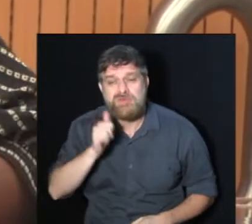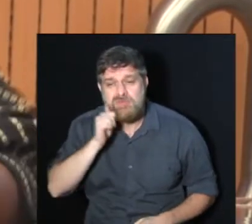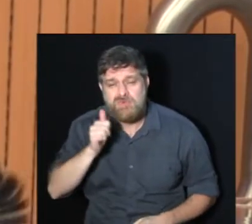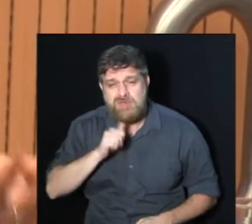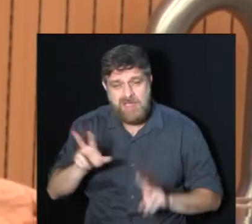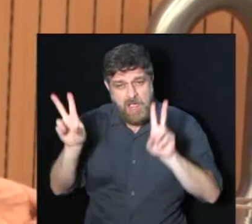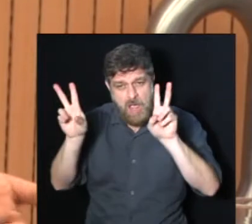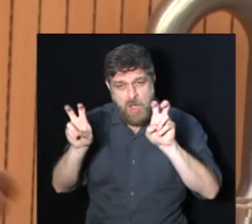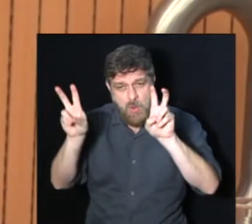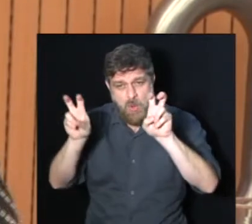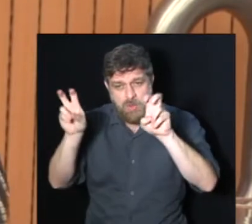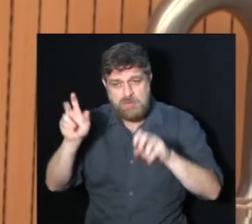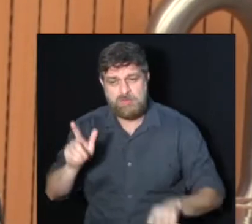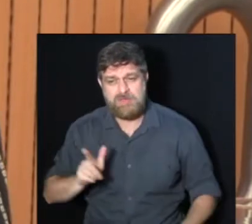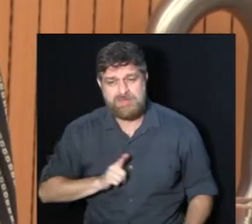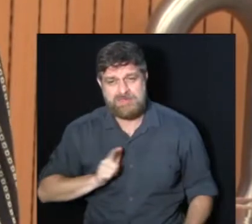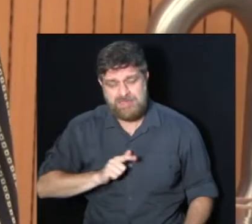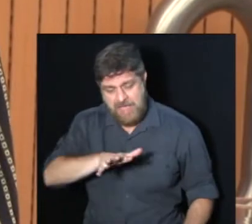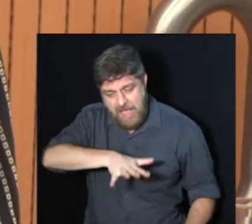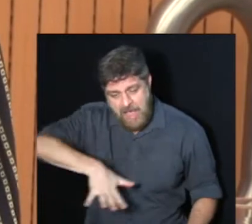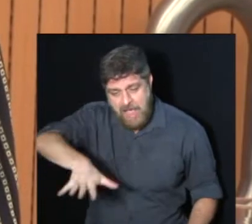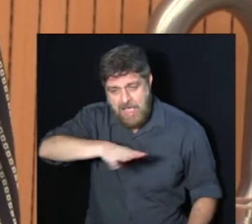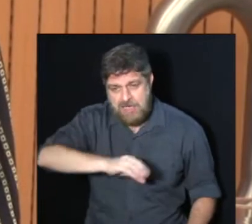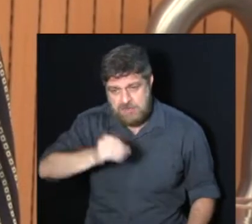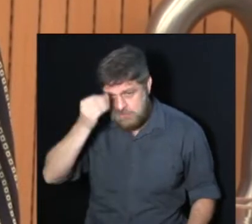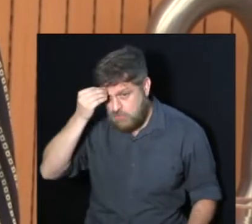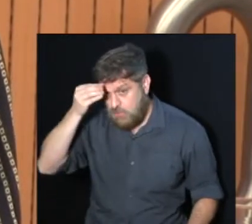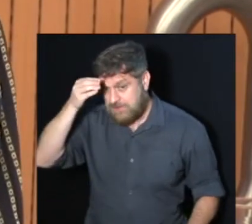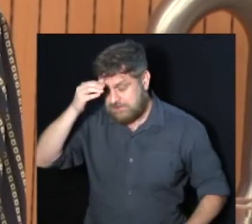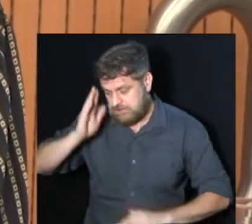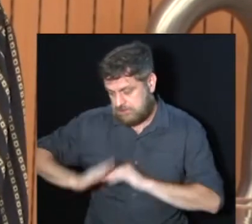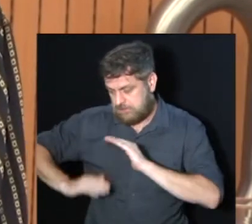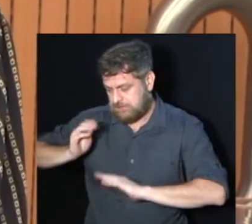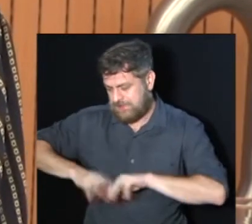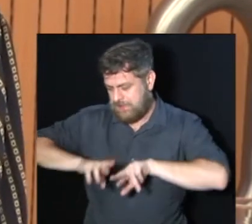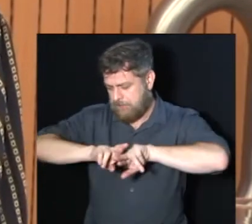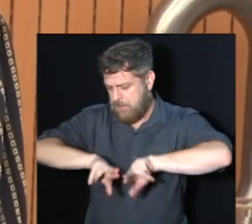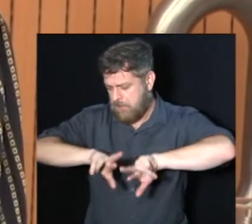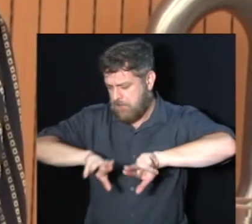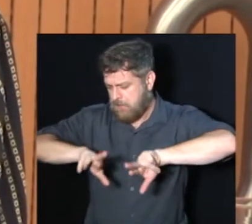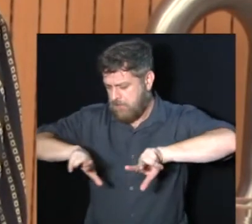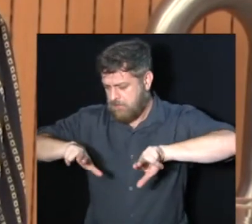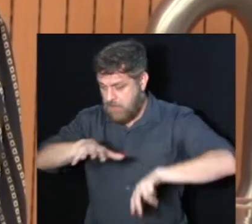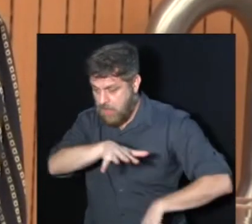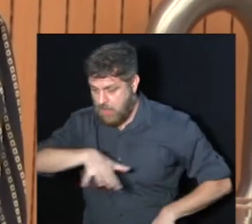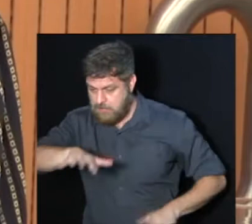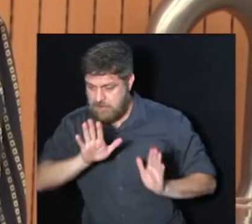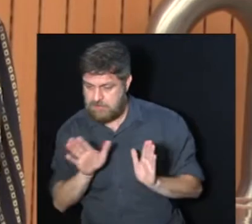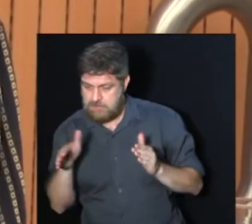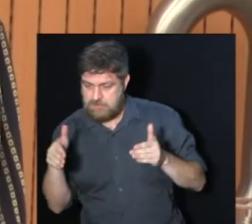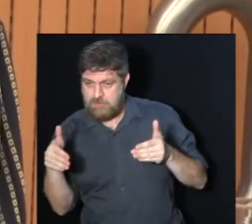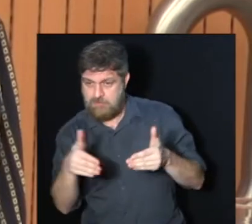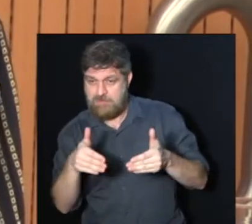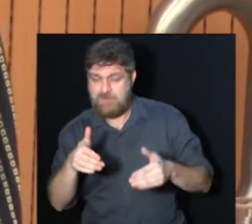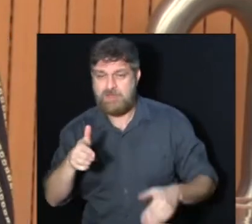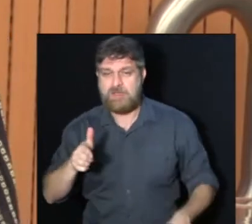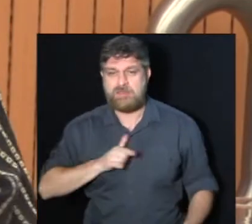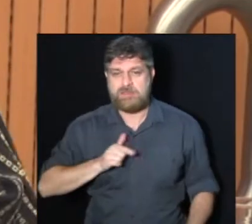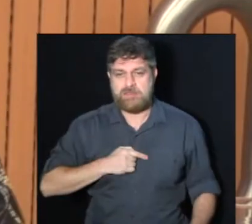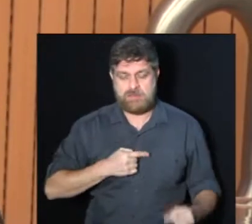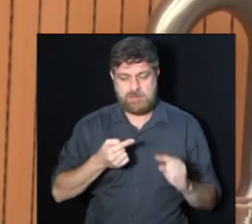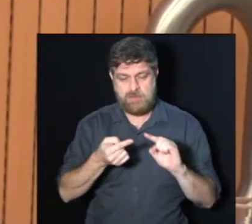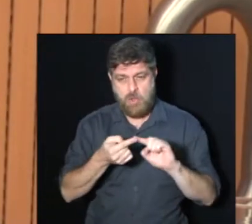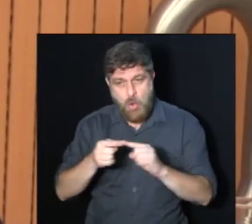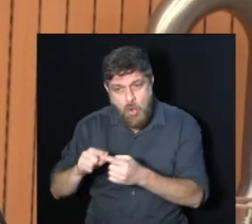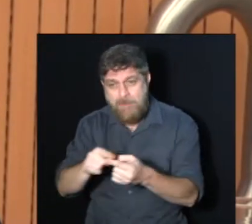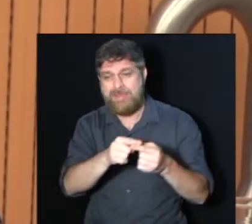que abarca distintas áreas de conhecimento e atuação, é uma área que diz respeito a diversas outras